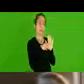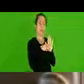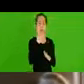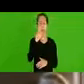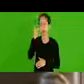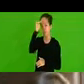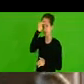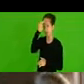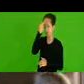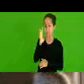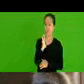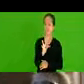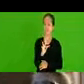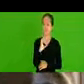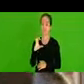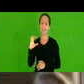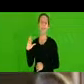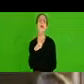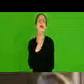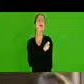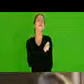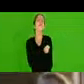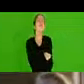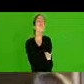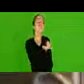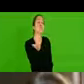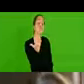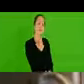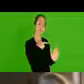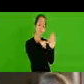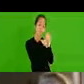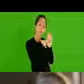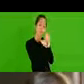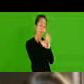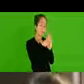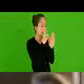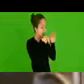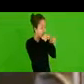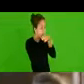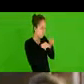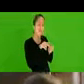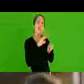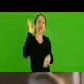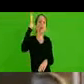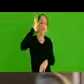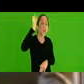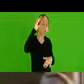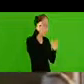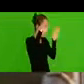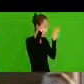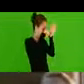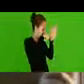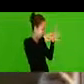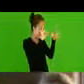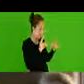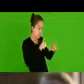TCC, tem muitos alunos meus que fazem estudo de revisão de literatura ou, porque é um estudo bibliográfico,